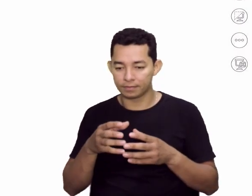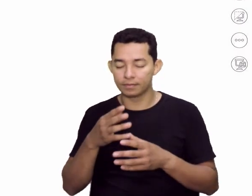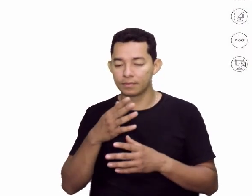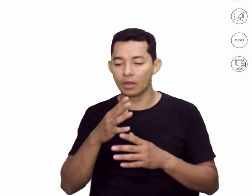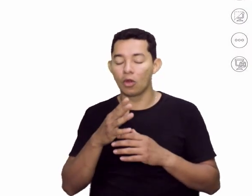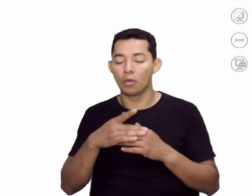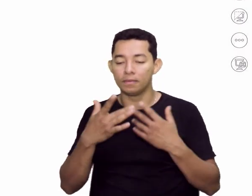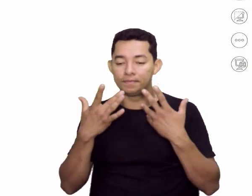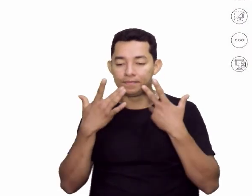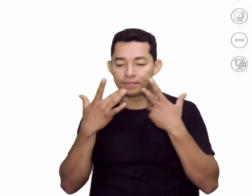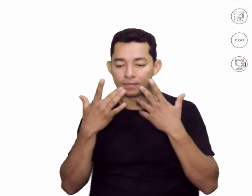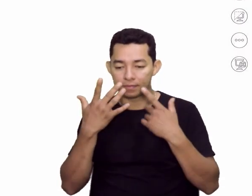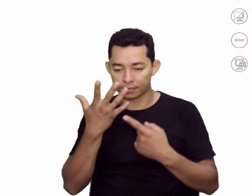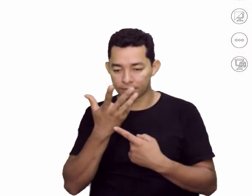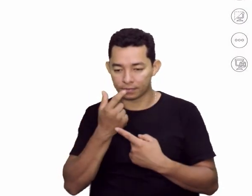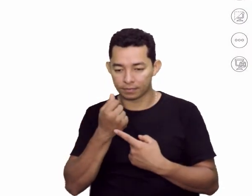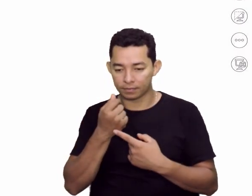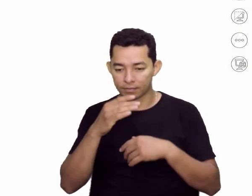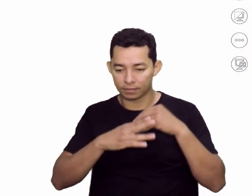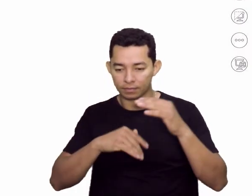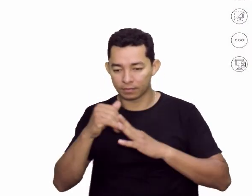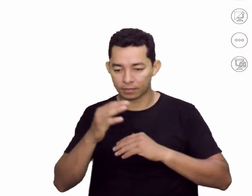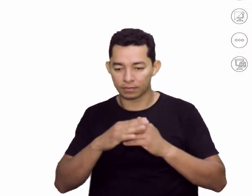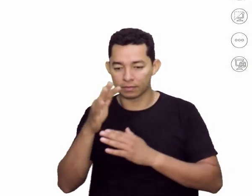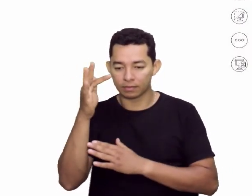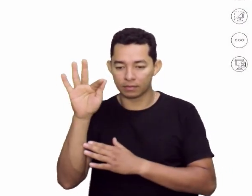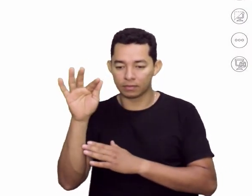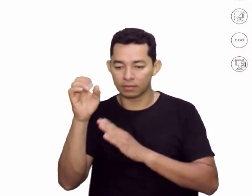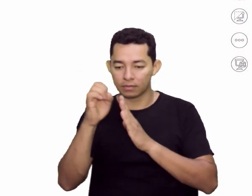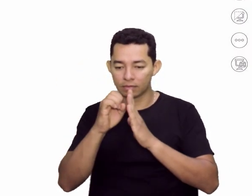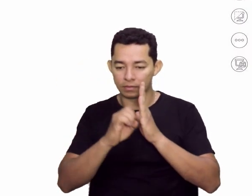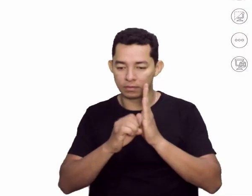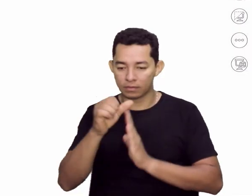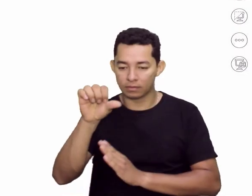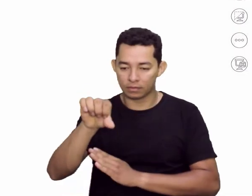segunda metade do século XIX, que